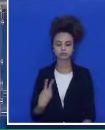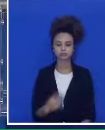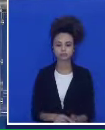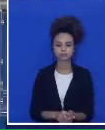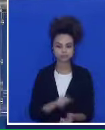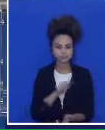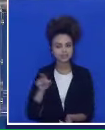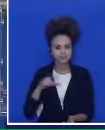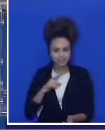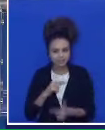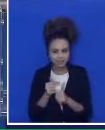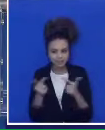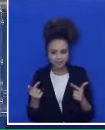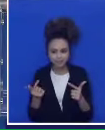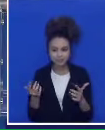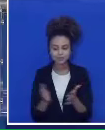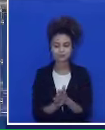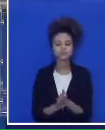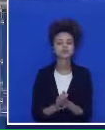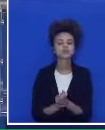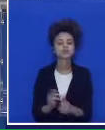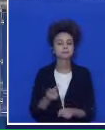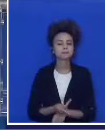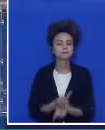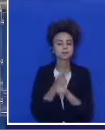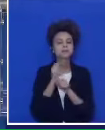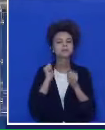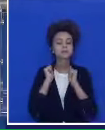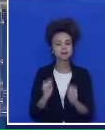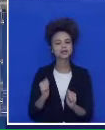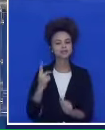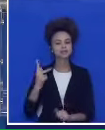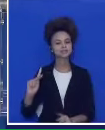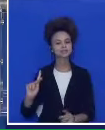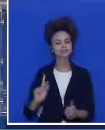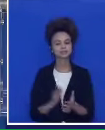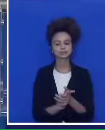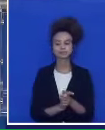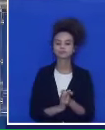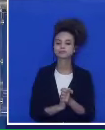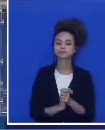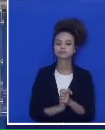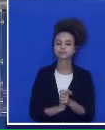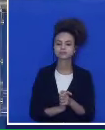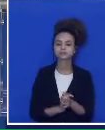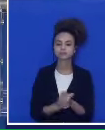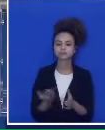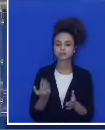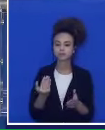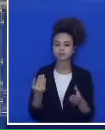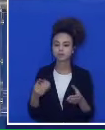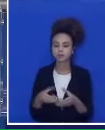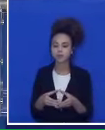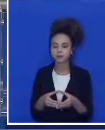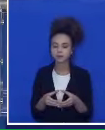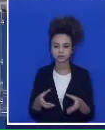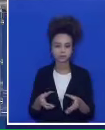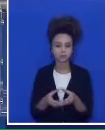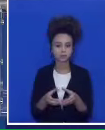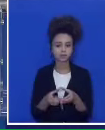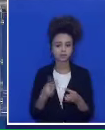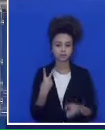será que você está com sorte hoje? Esse prêmio pode sair para você. Vem chegando mais uma bola sorteada,